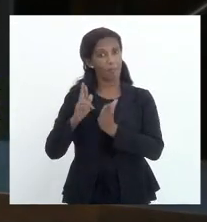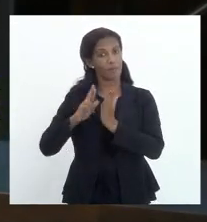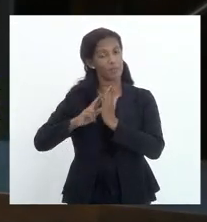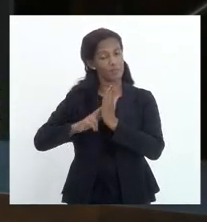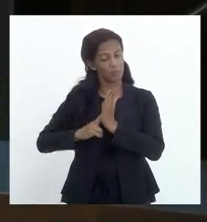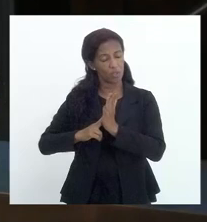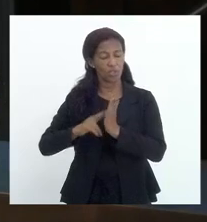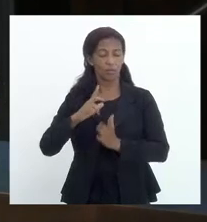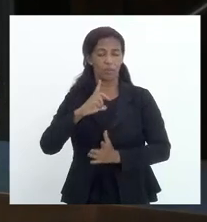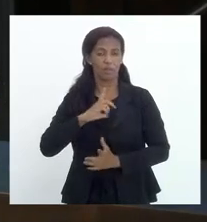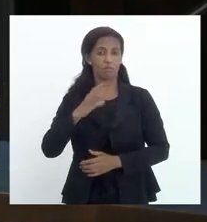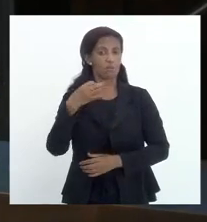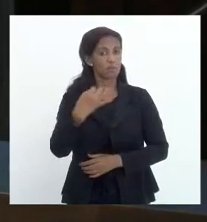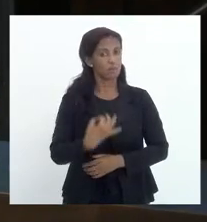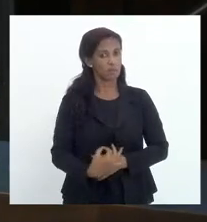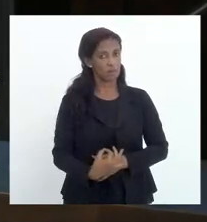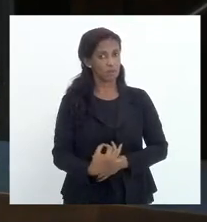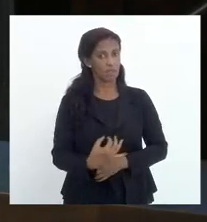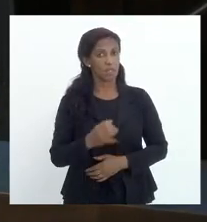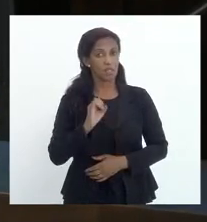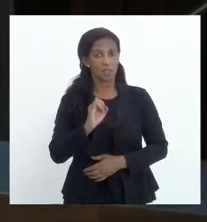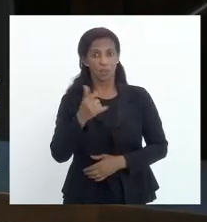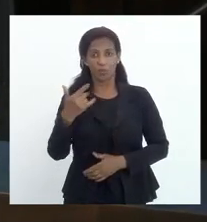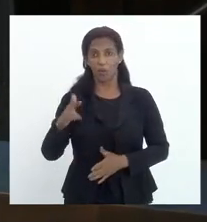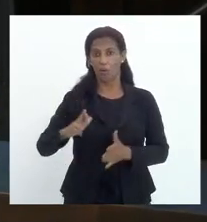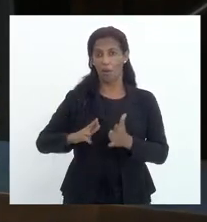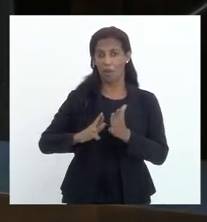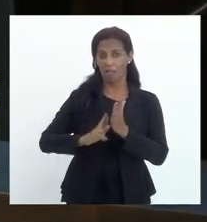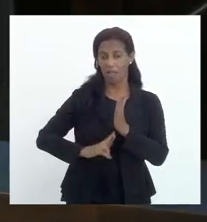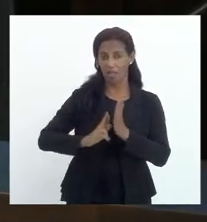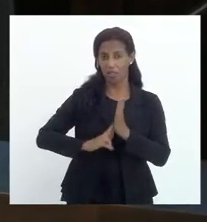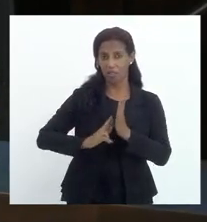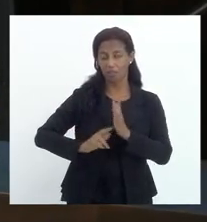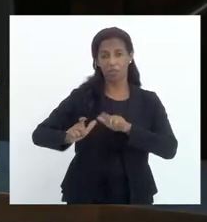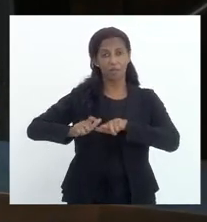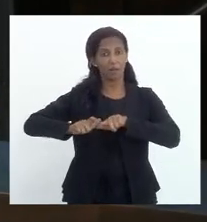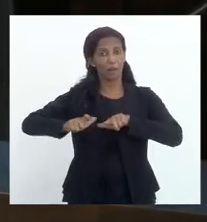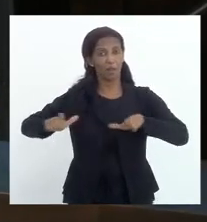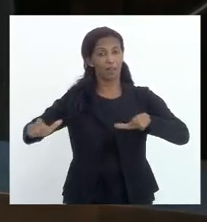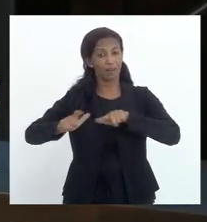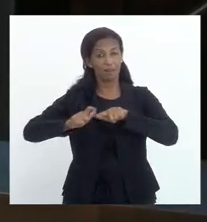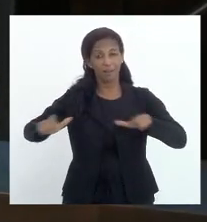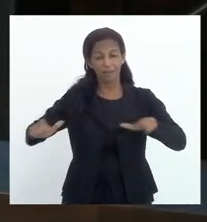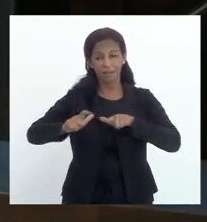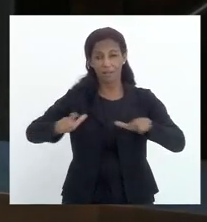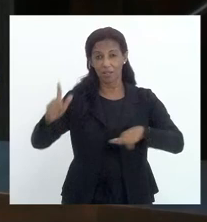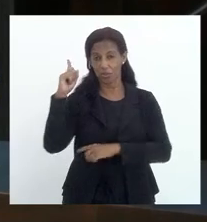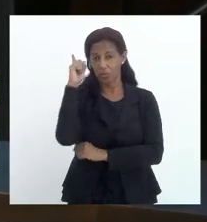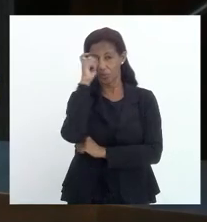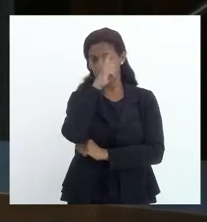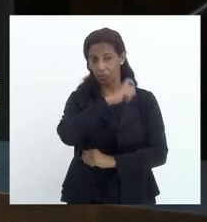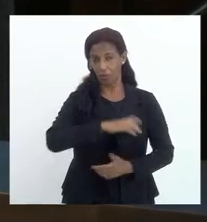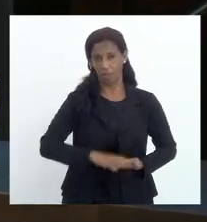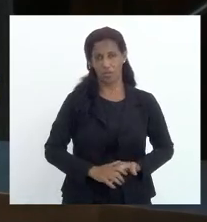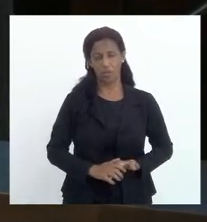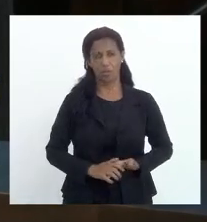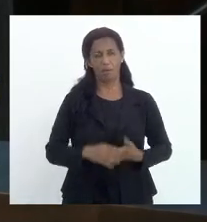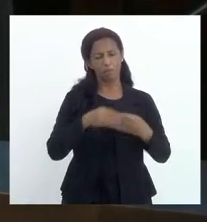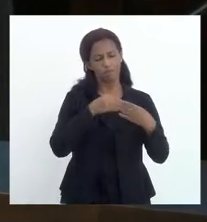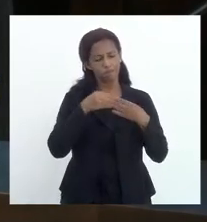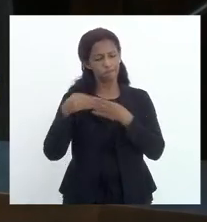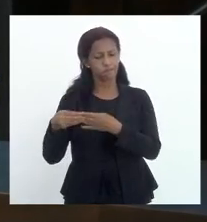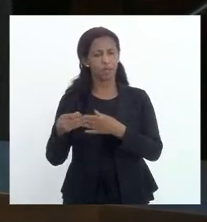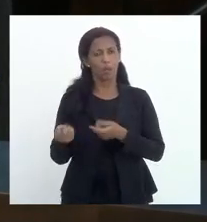a certeza que sem o regime nós teremos uma grande, mas uma grande dificuldade para conduzir